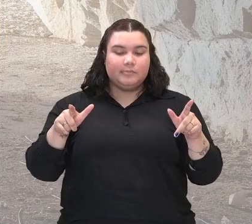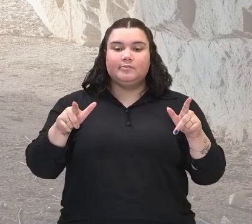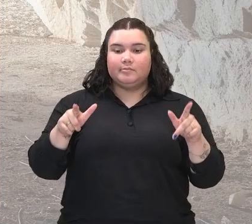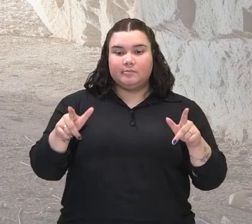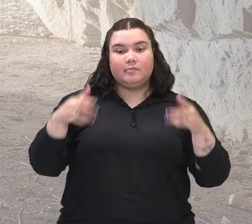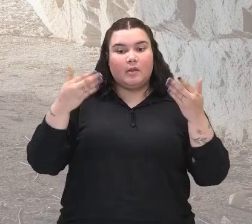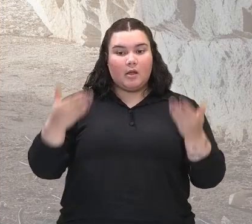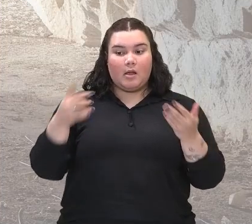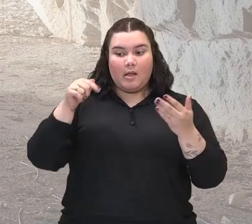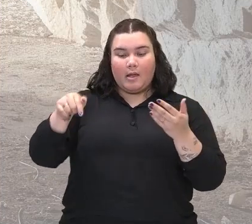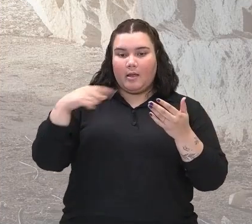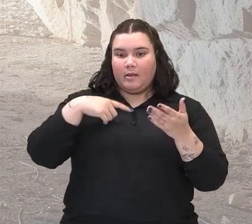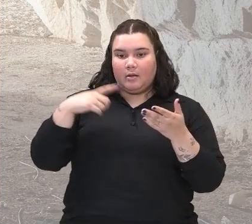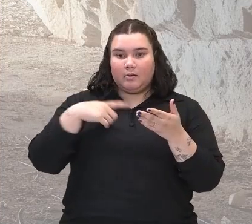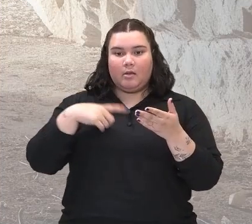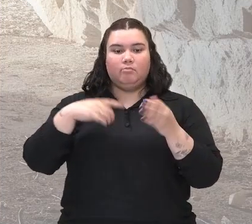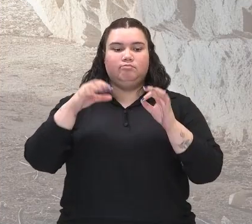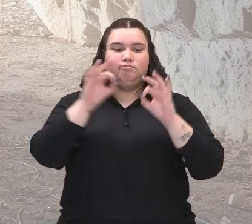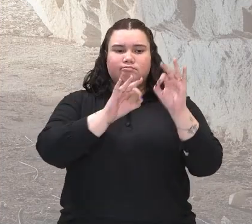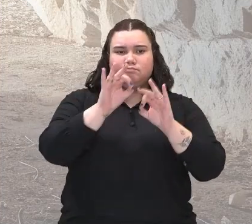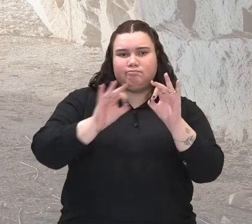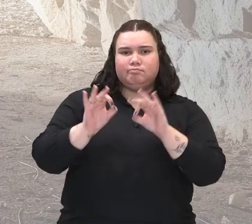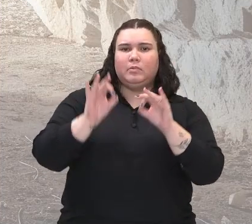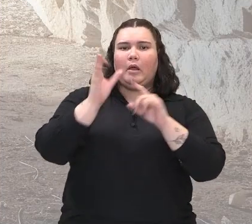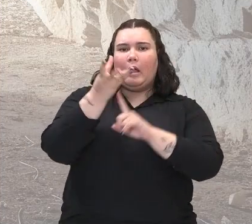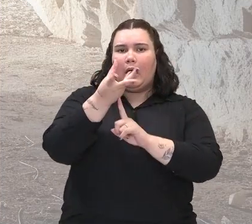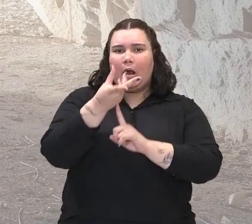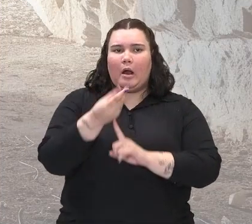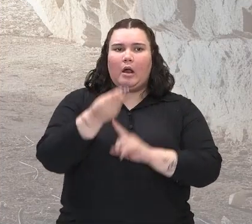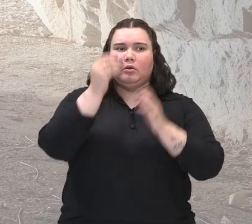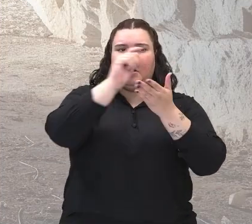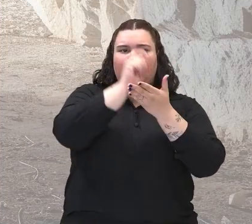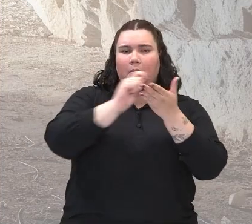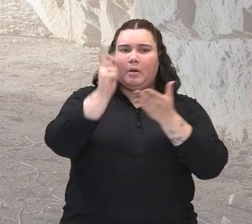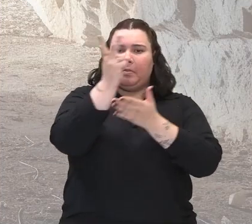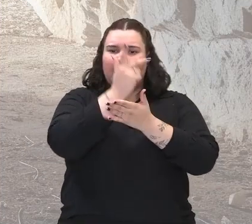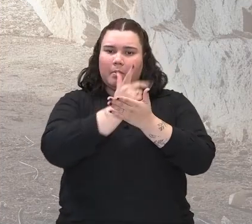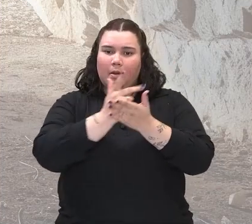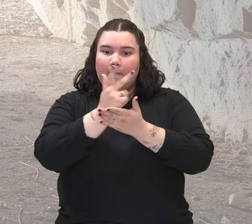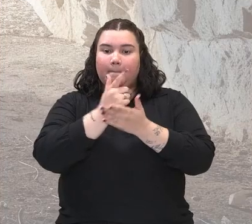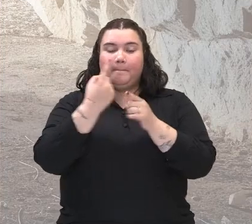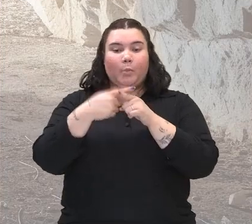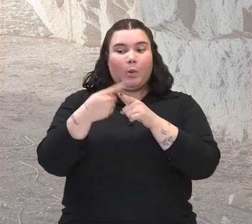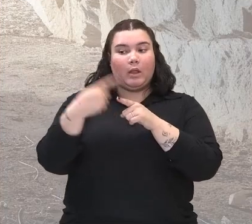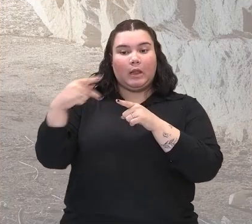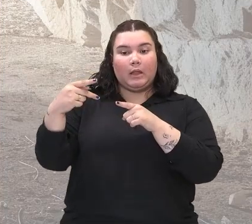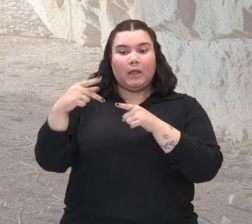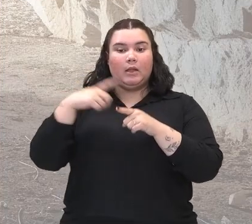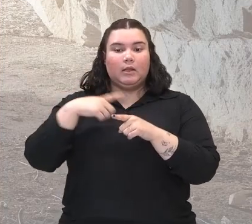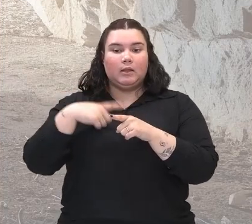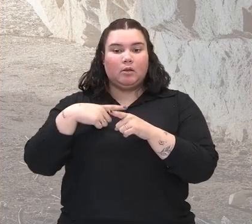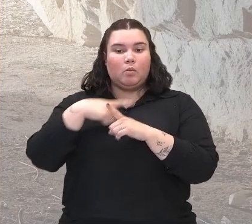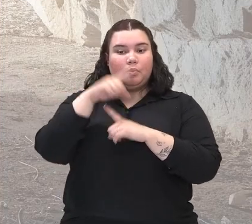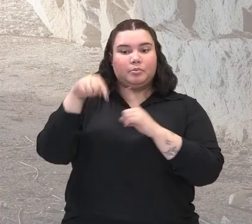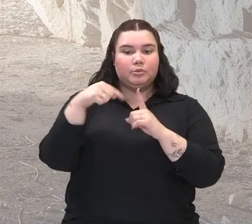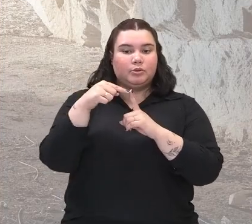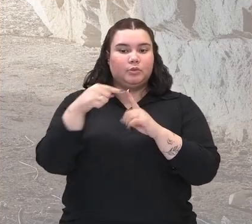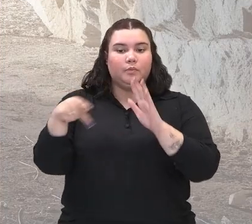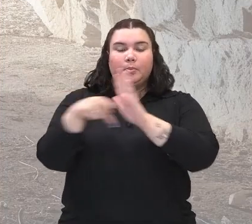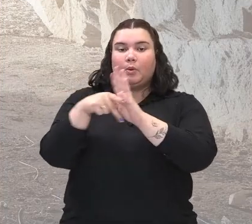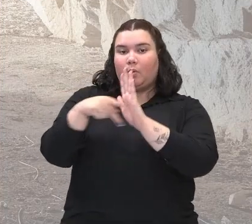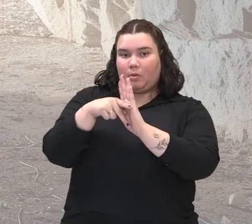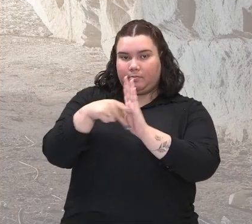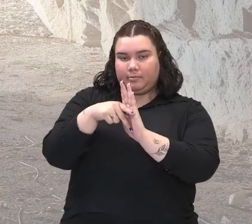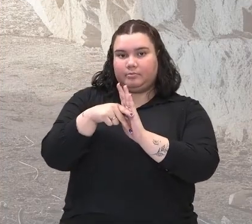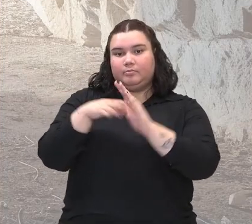fazia ali as suas obras e as suas Produções Porque ela tinha uma funcionalidade dentro do seu cotidiano e hoje